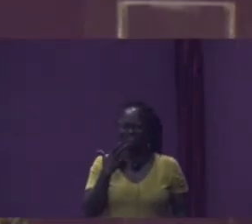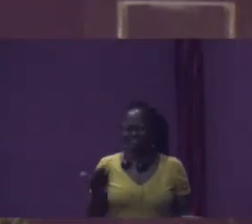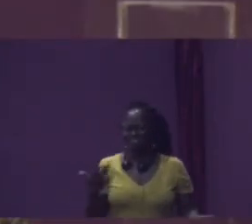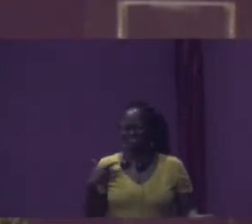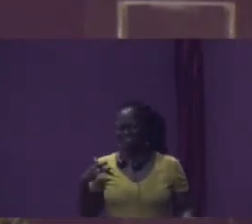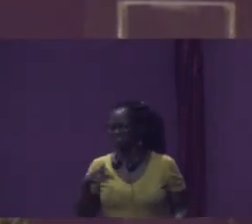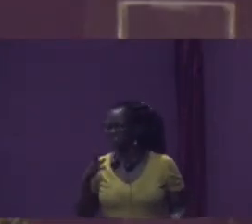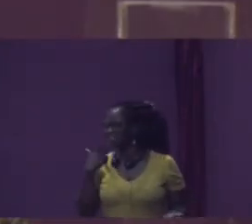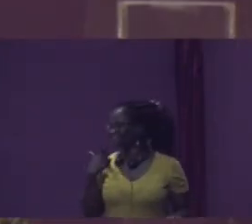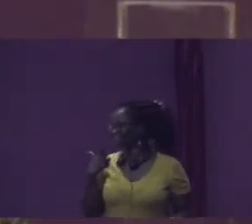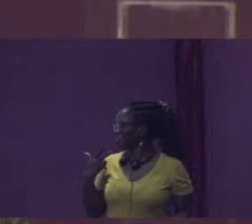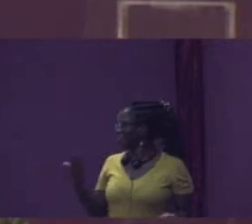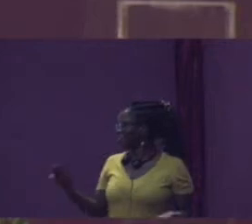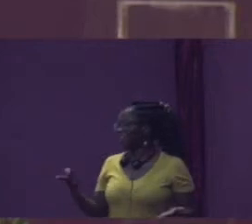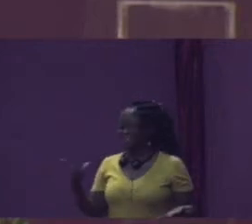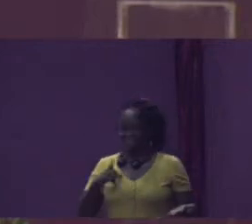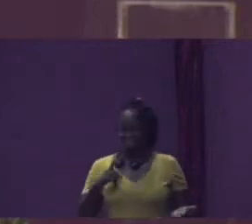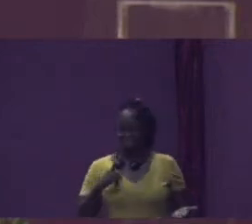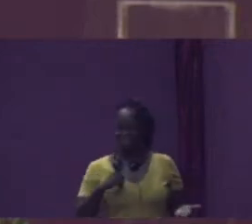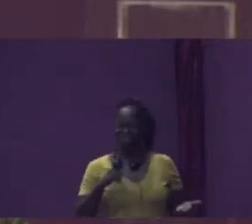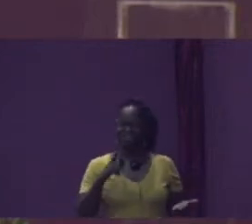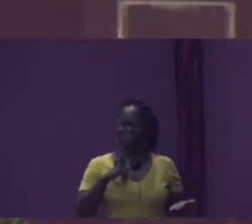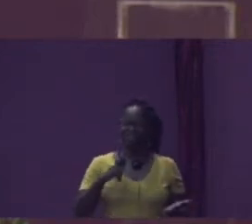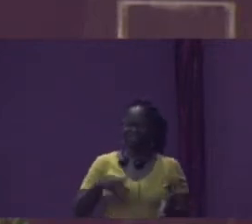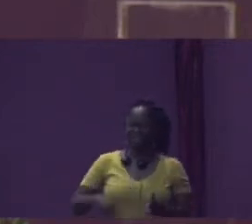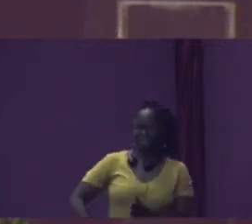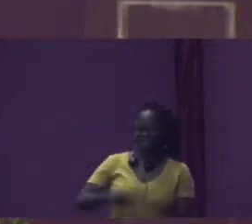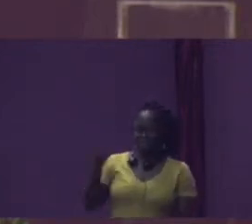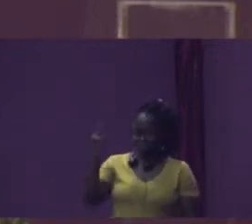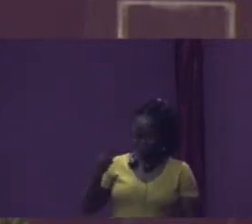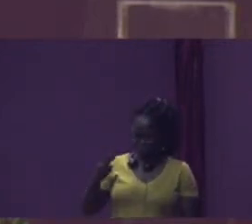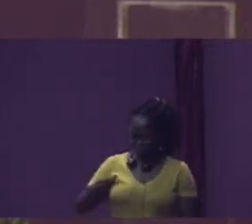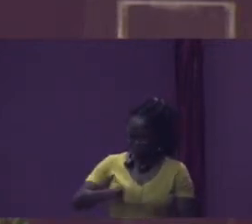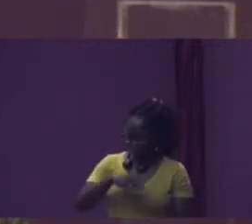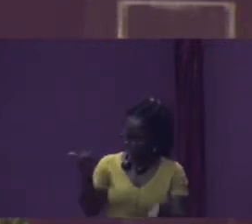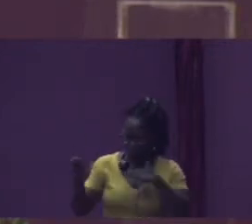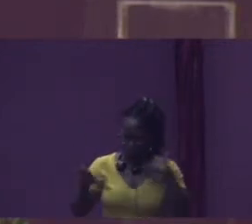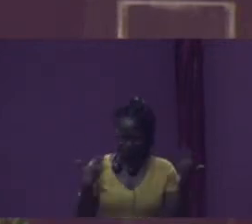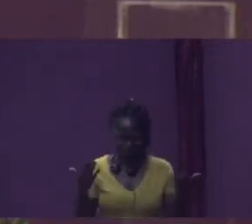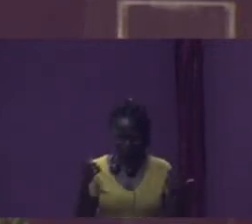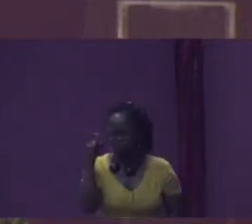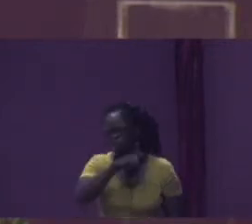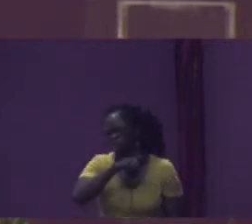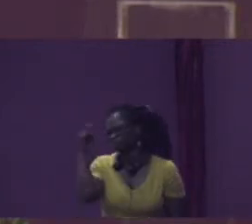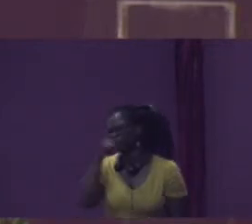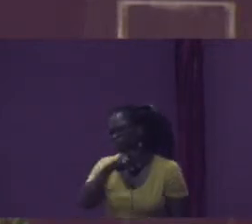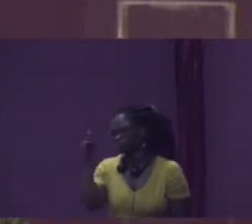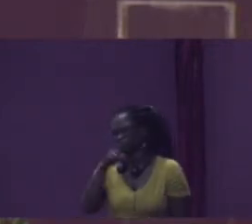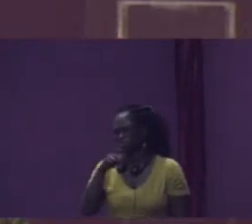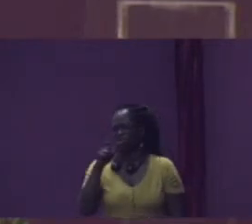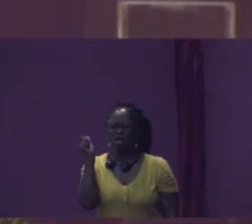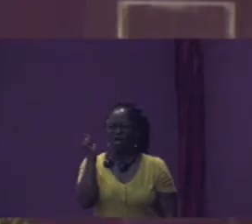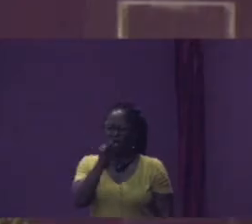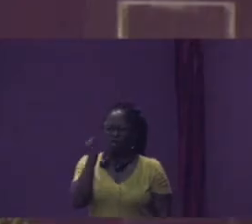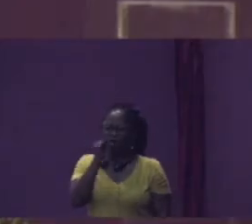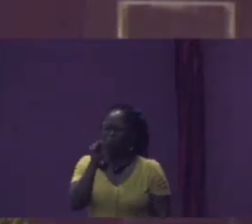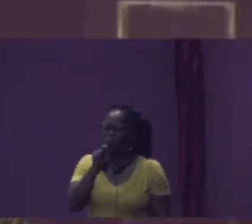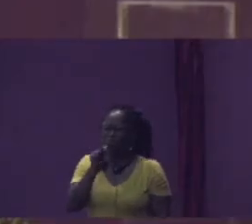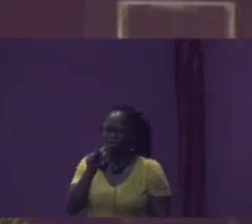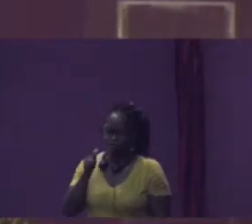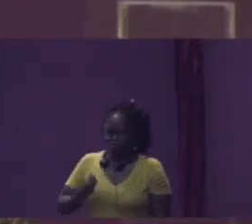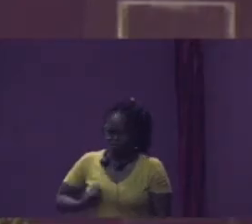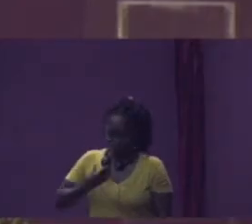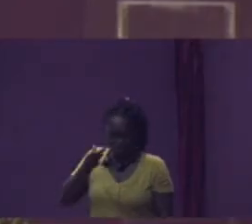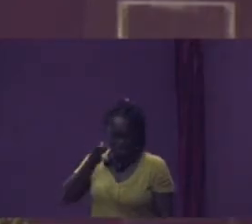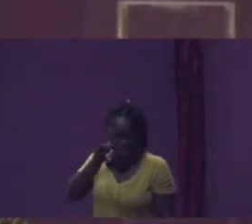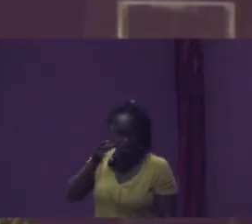cesariana mata 2 vezes mais. Não mata mesmo, é mentira. Na vida pessoal, a mulher não conhece ninguém que morreu de